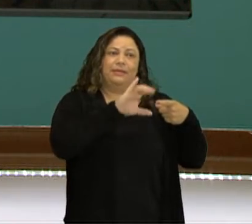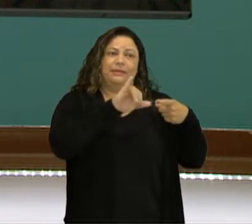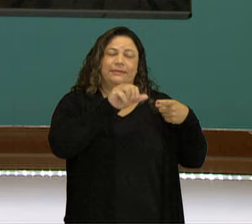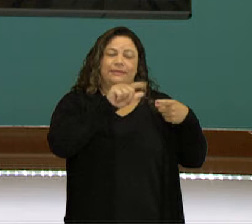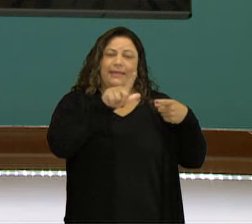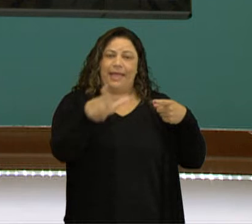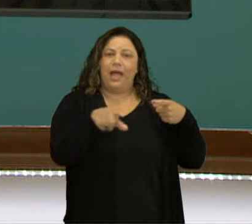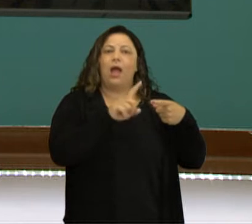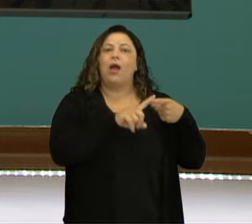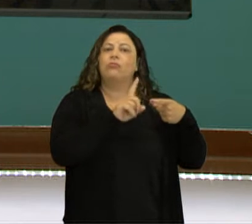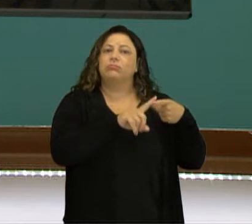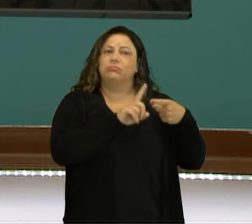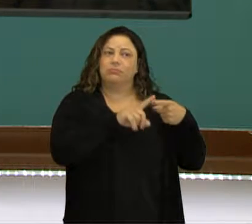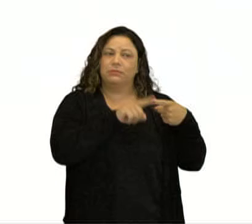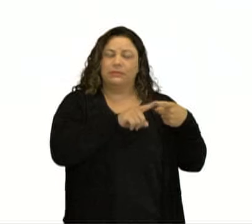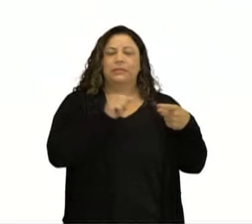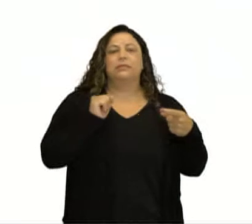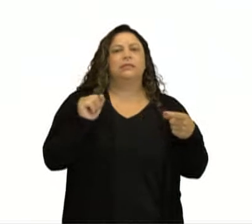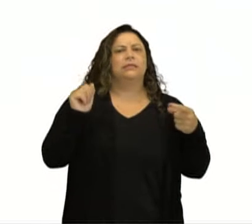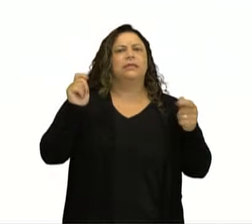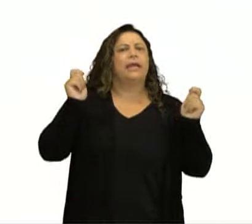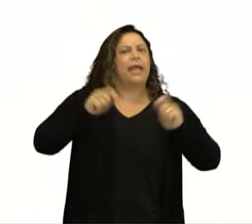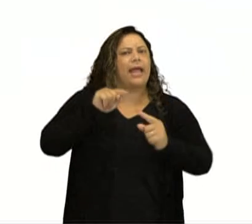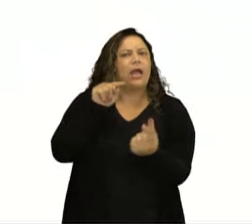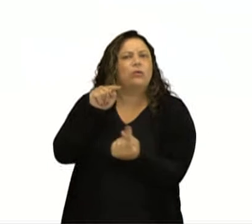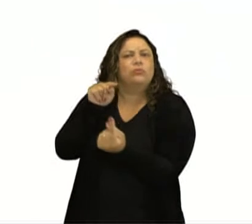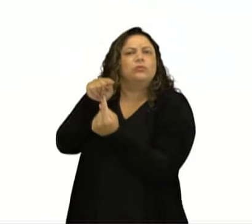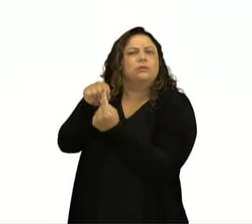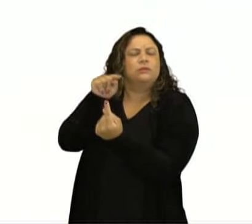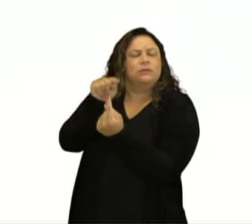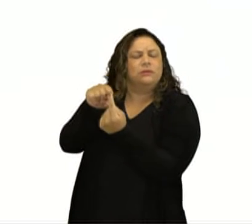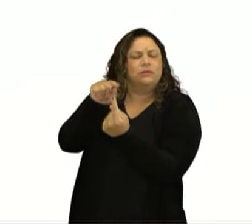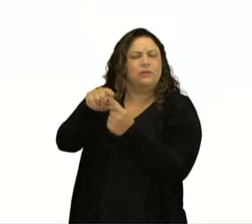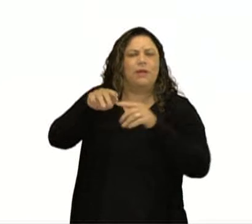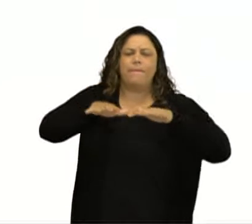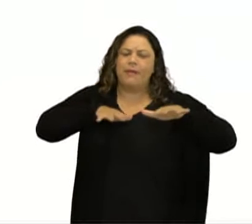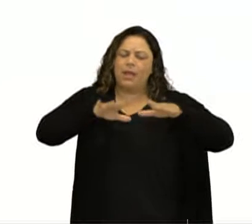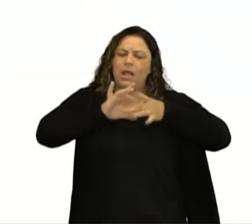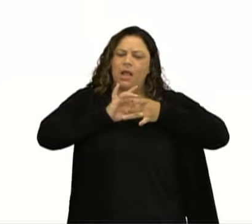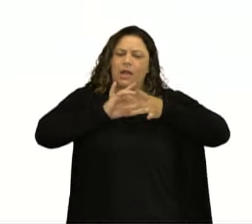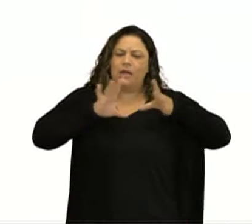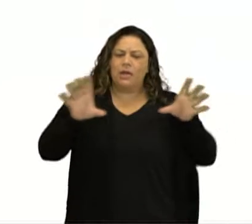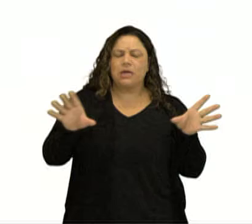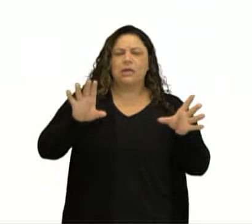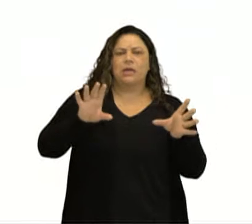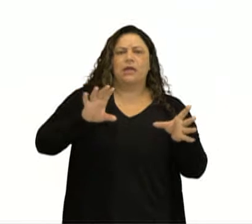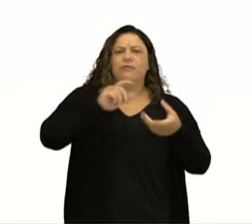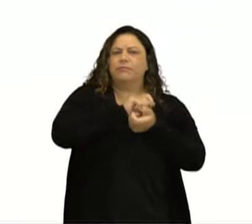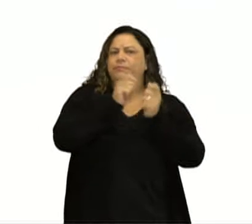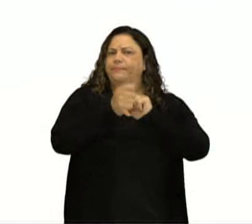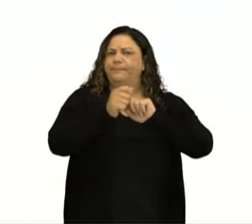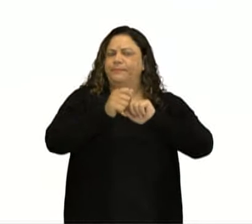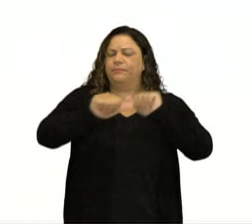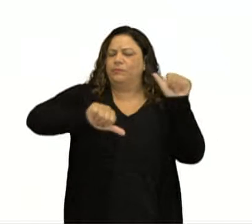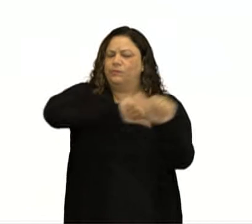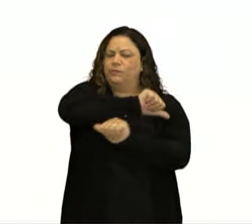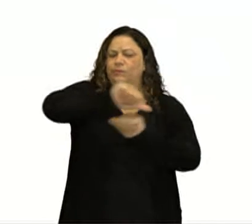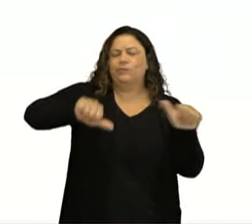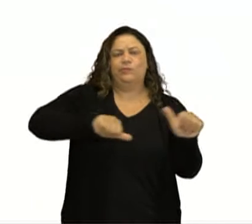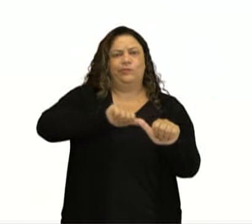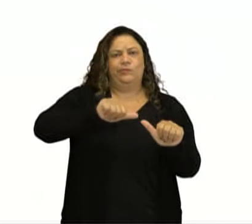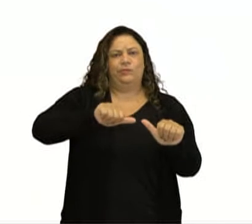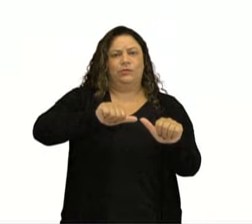em que o corpo em corpos livres não tem o seu estado de movimento alterado, a não ser que haja sobre eles uma força